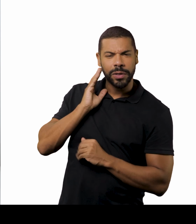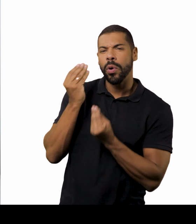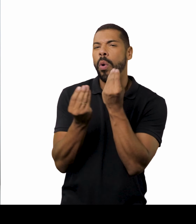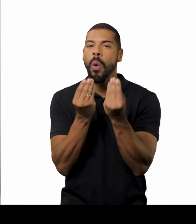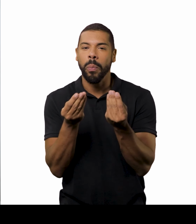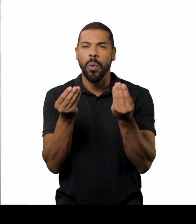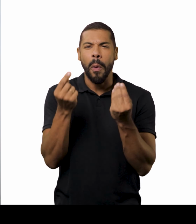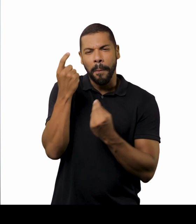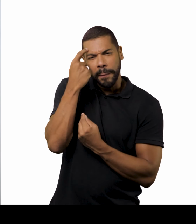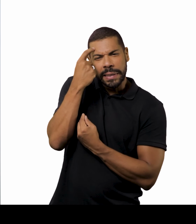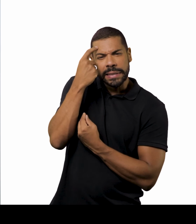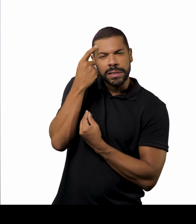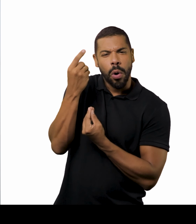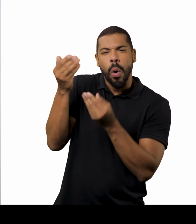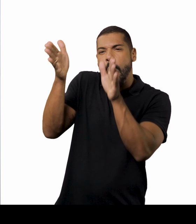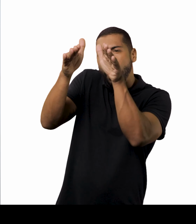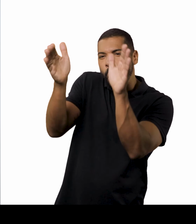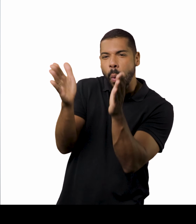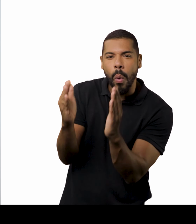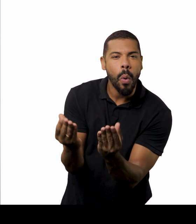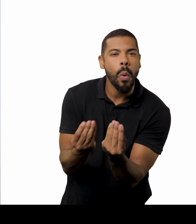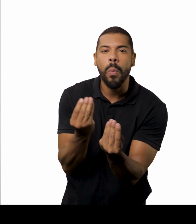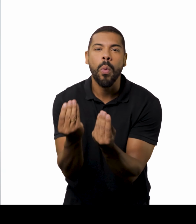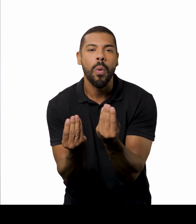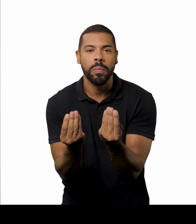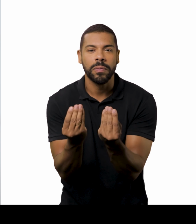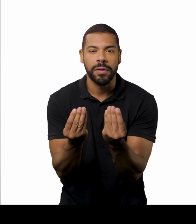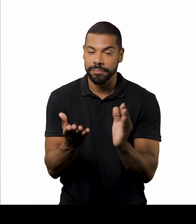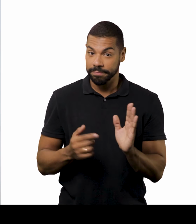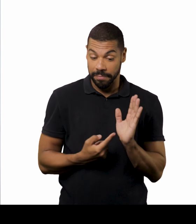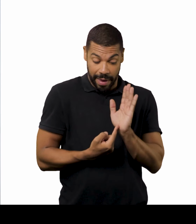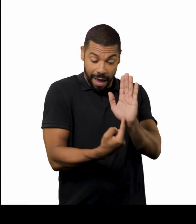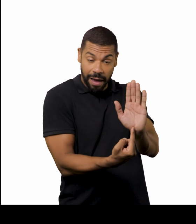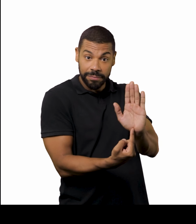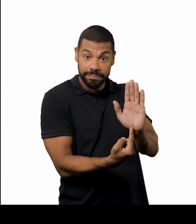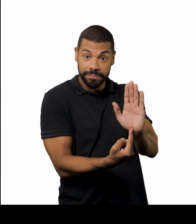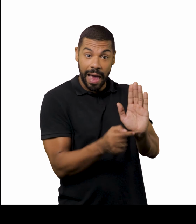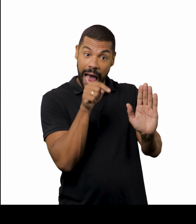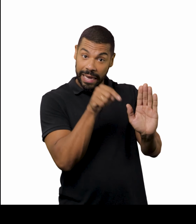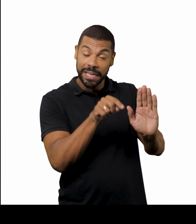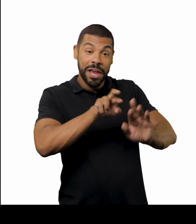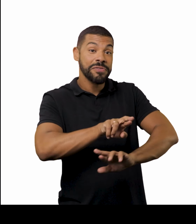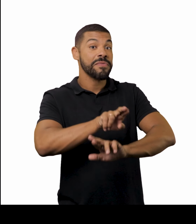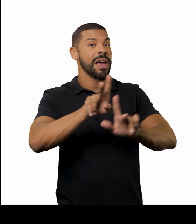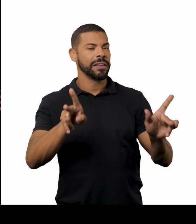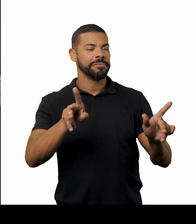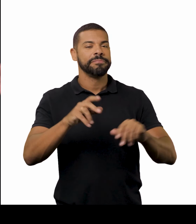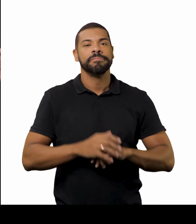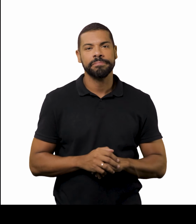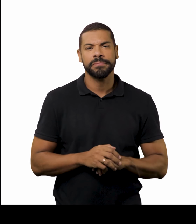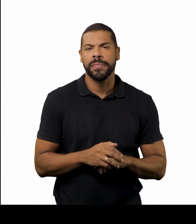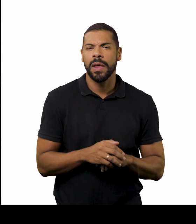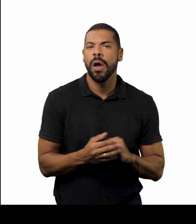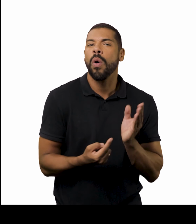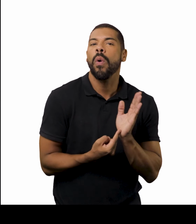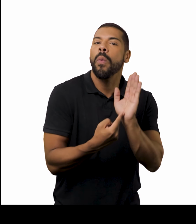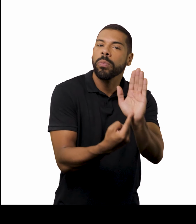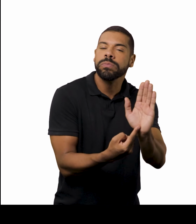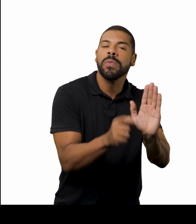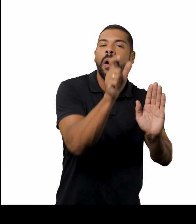pensa na roupa, o corpo é a base dela, e aqui não. Né? A gente traz essa base